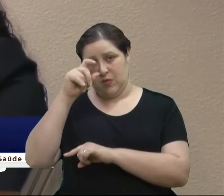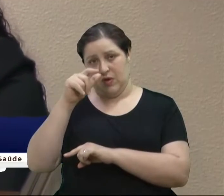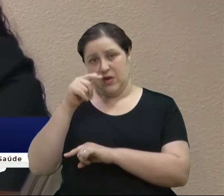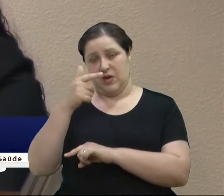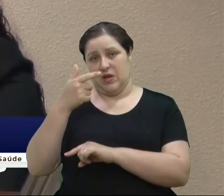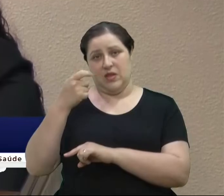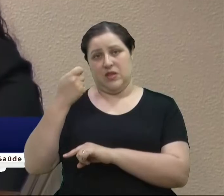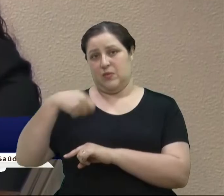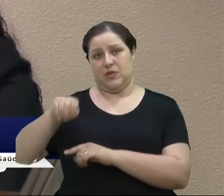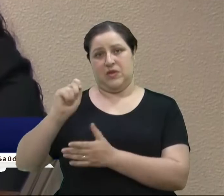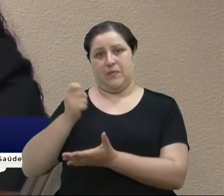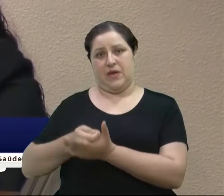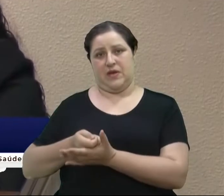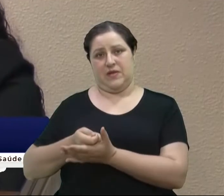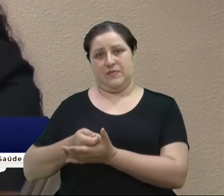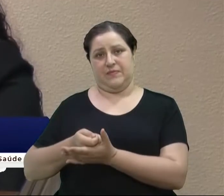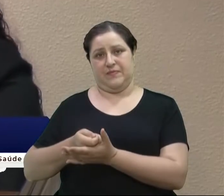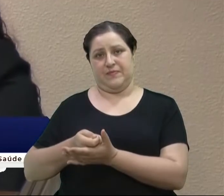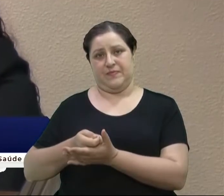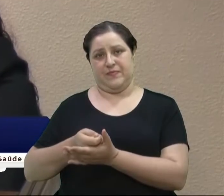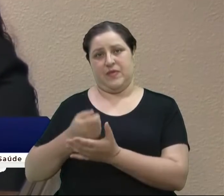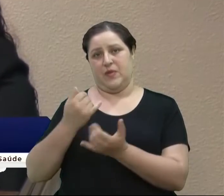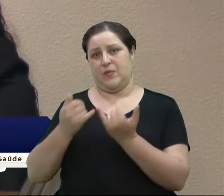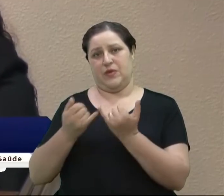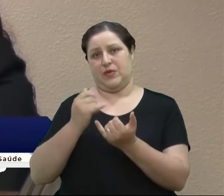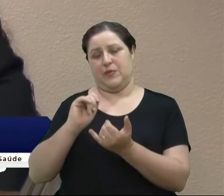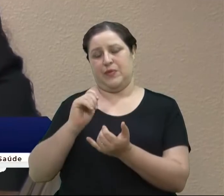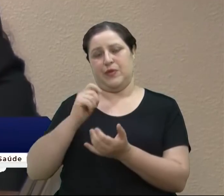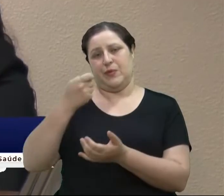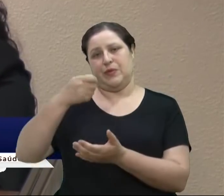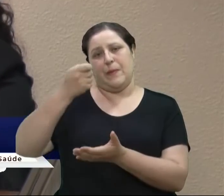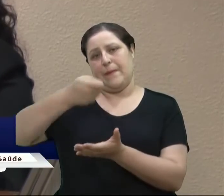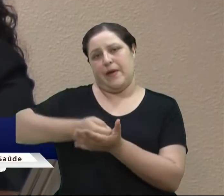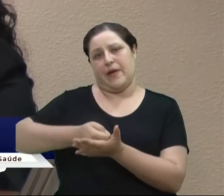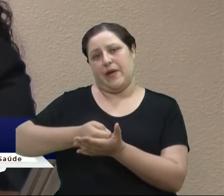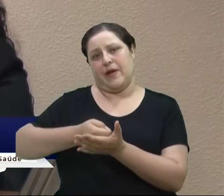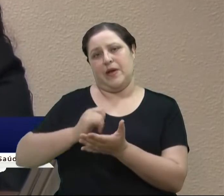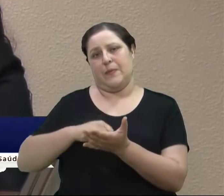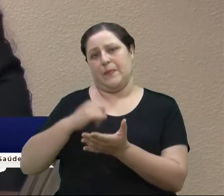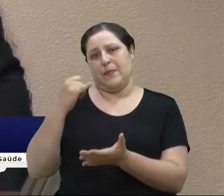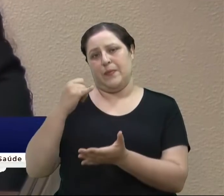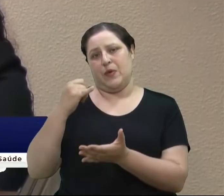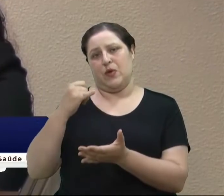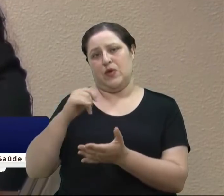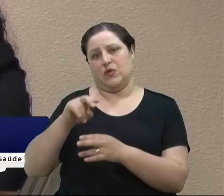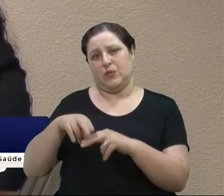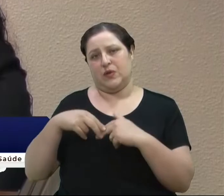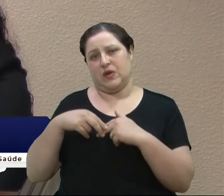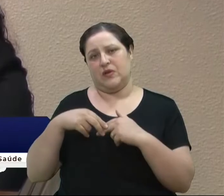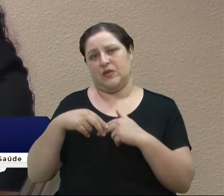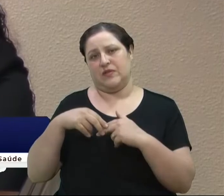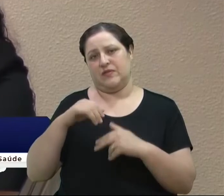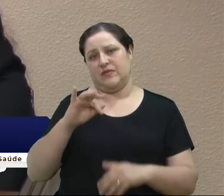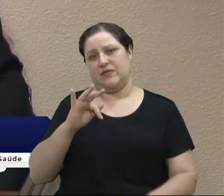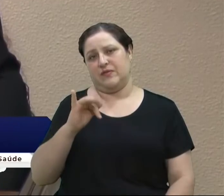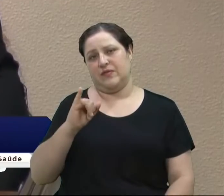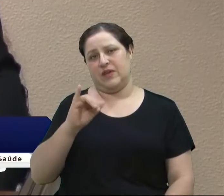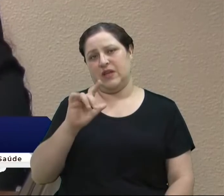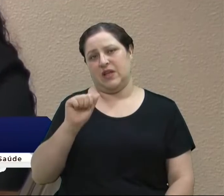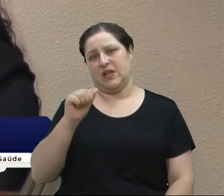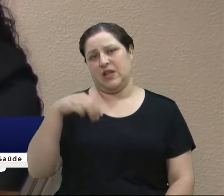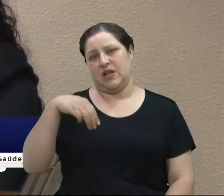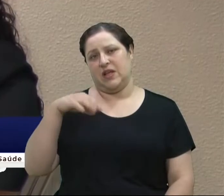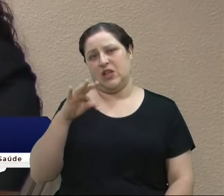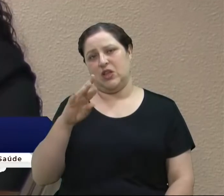de pagar. Né? Como a isenção dos impostos através da filantropia, a questão das emendas parlamentares. Muitas vezes